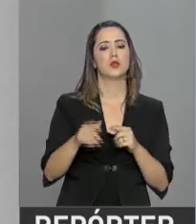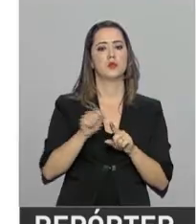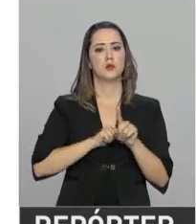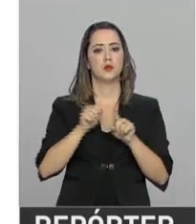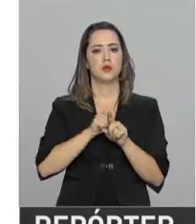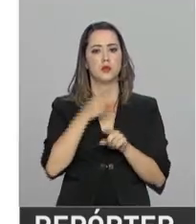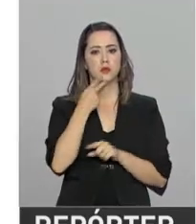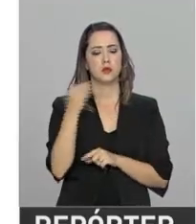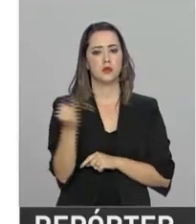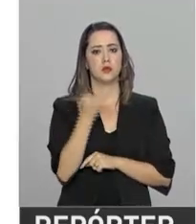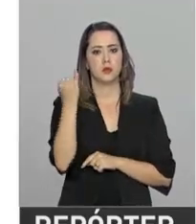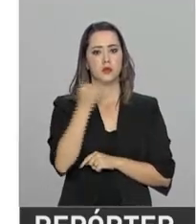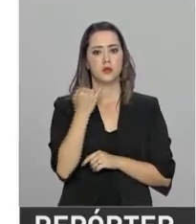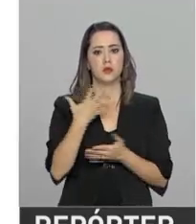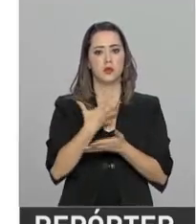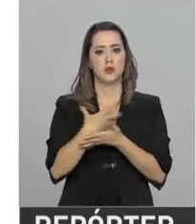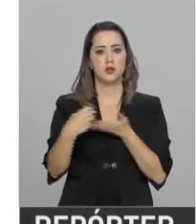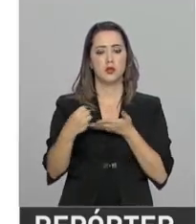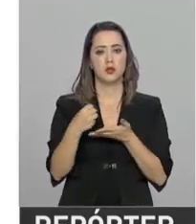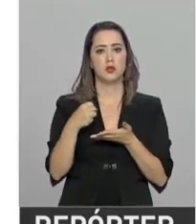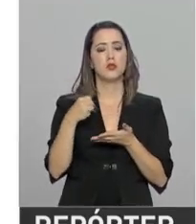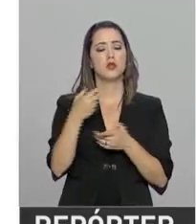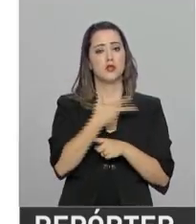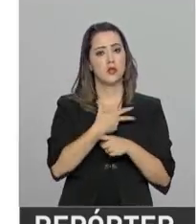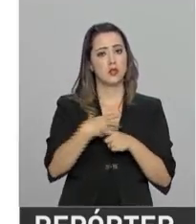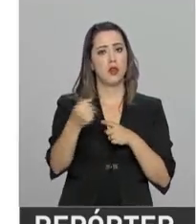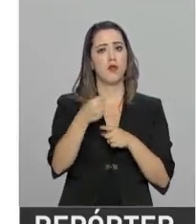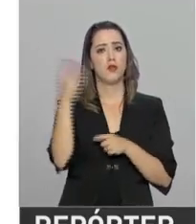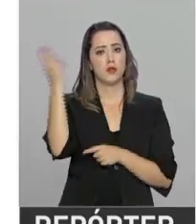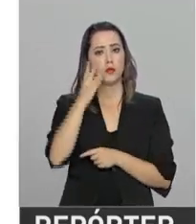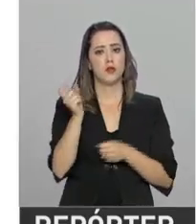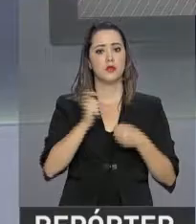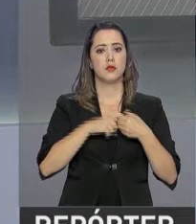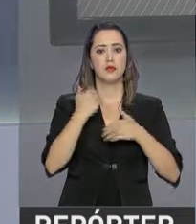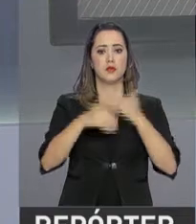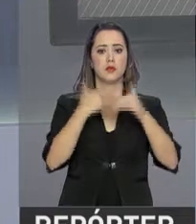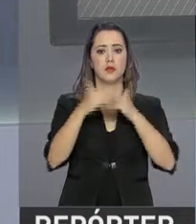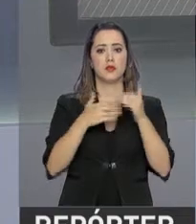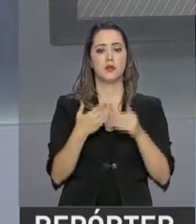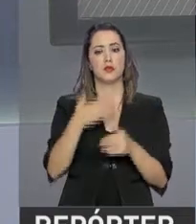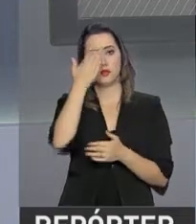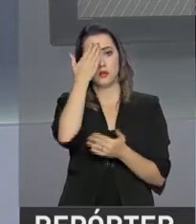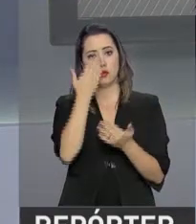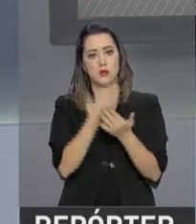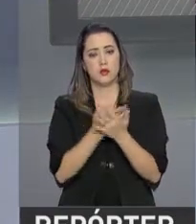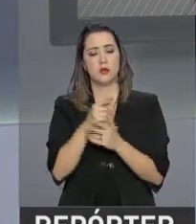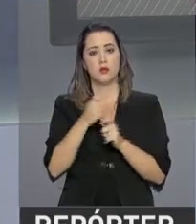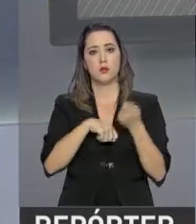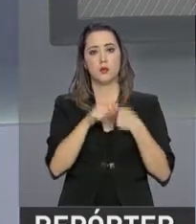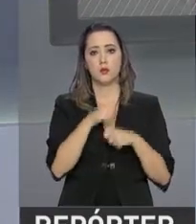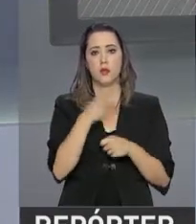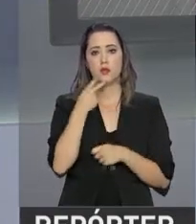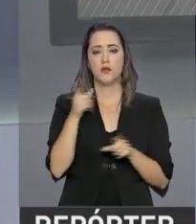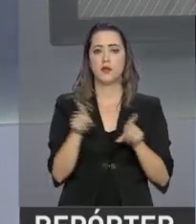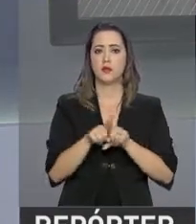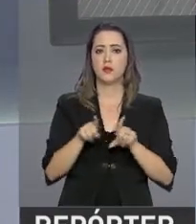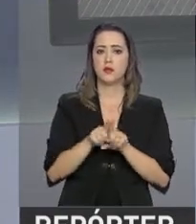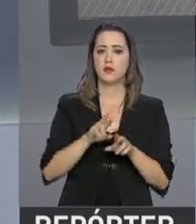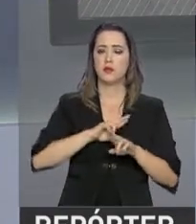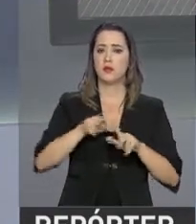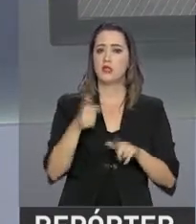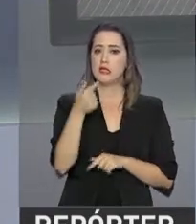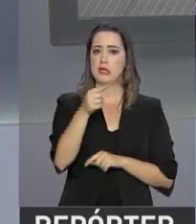presidente reforçou que tirou o país da recessão e que as empresas voltaram a confiar na economia. O presidente ressaltou que tem